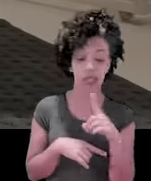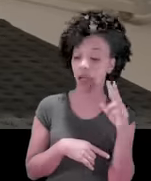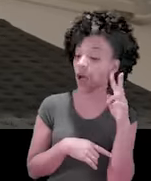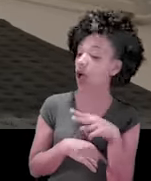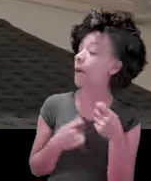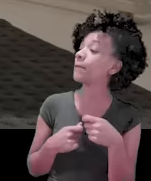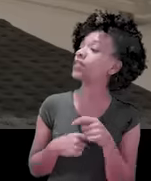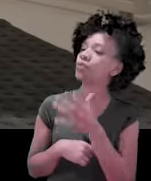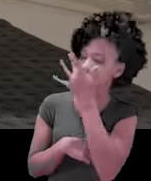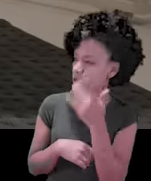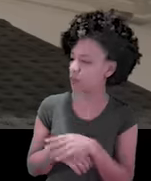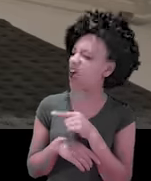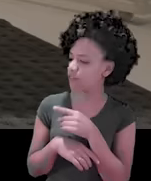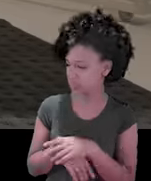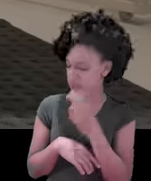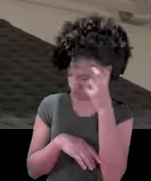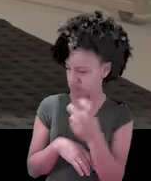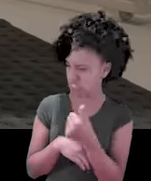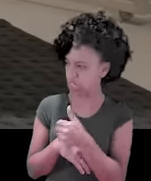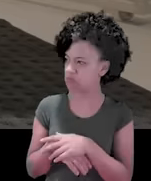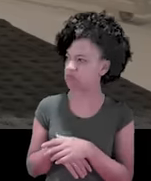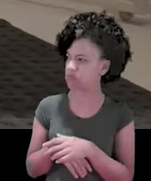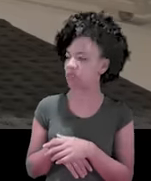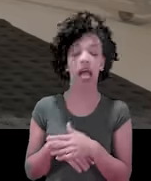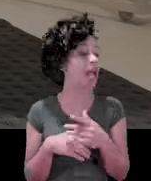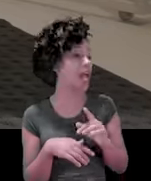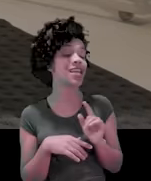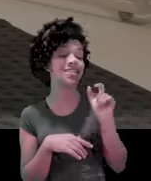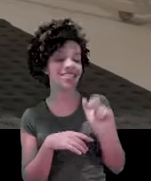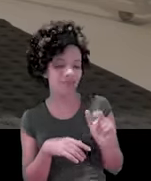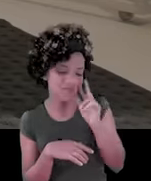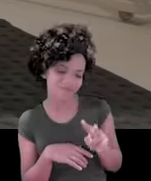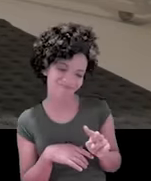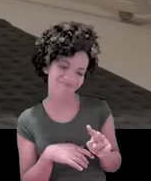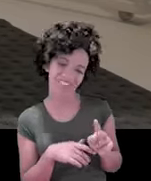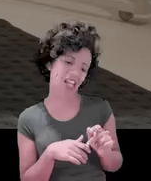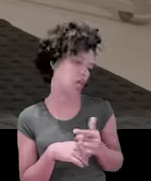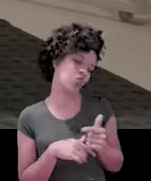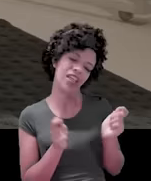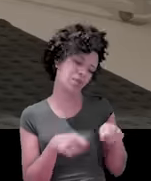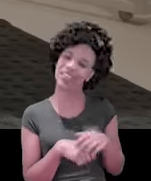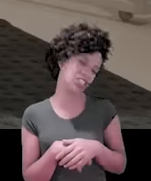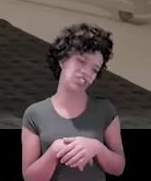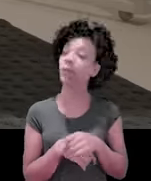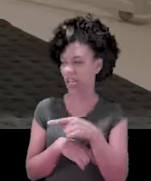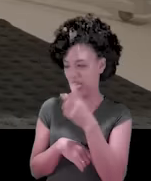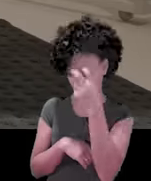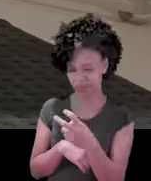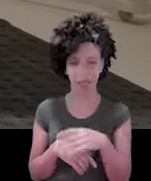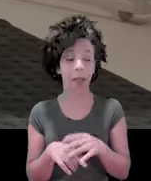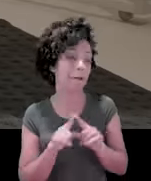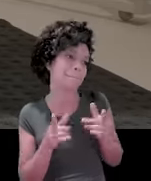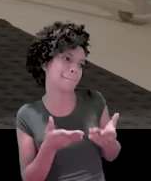preciso ganhar é o cara que manja deixou a coletiva o cara que não manjado eu sou o cara não tem capacidade ou